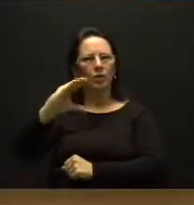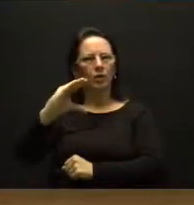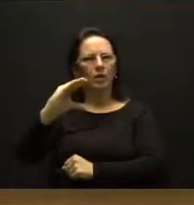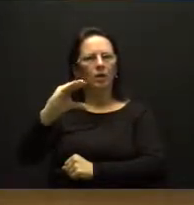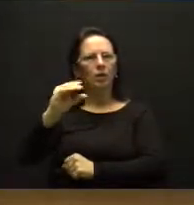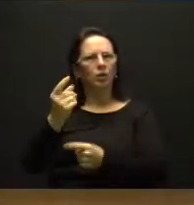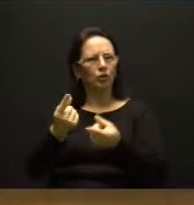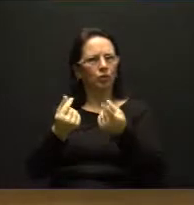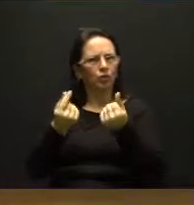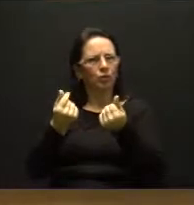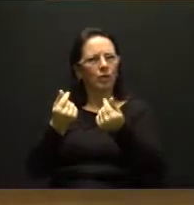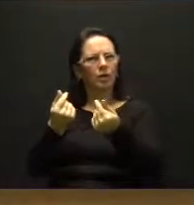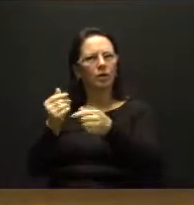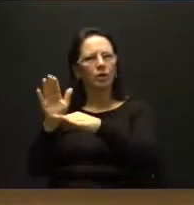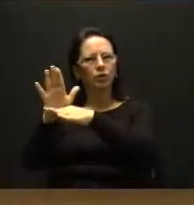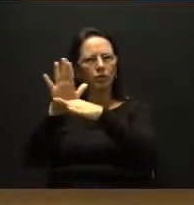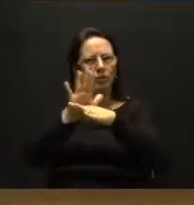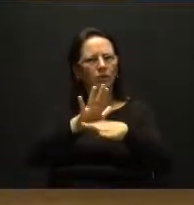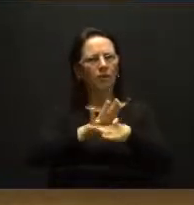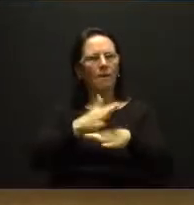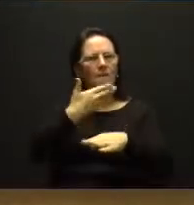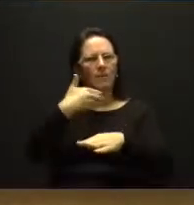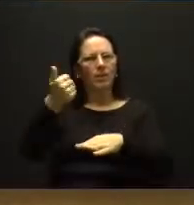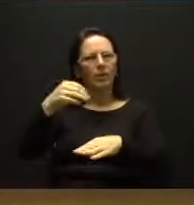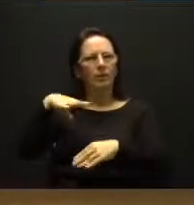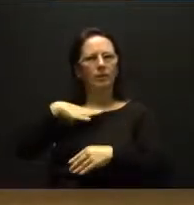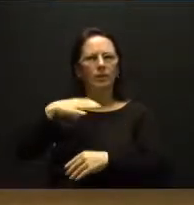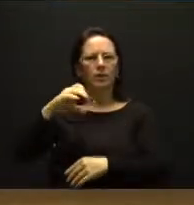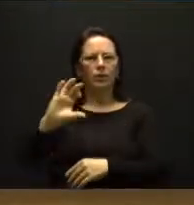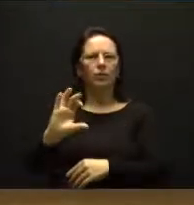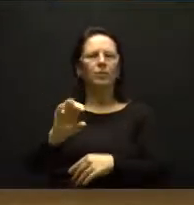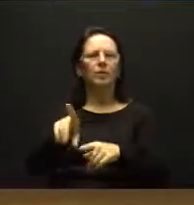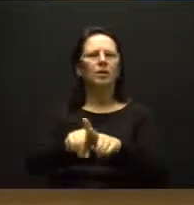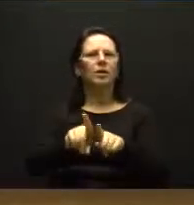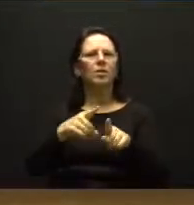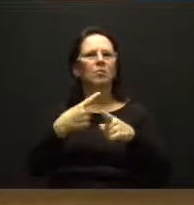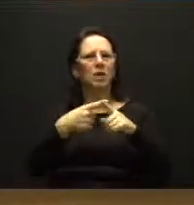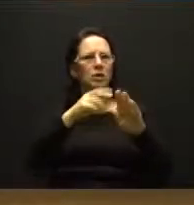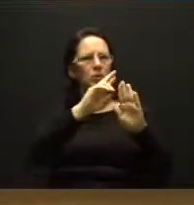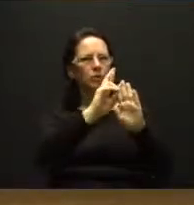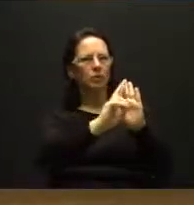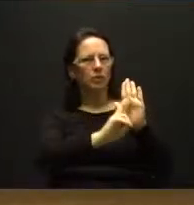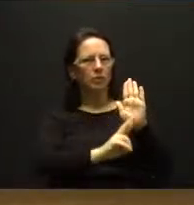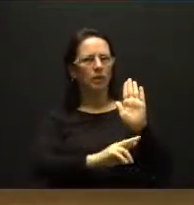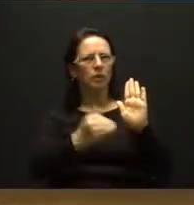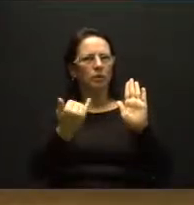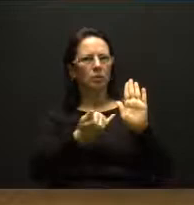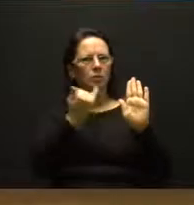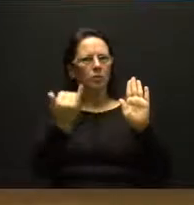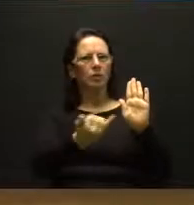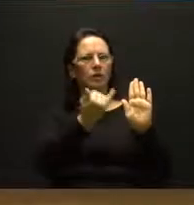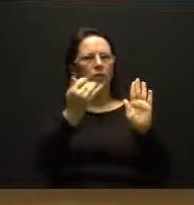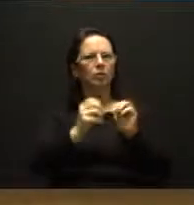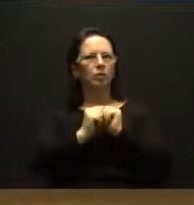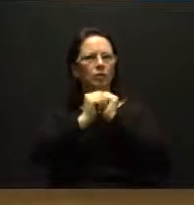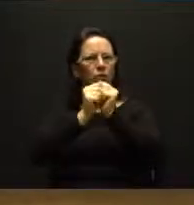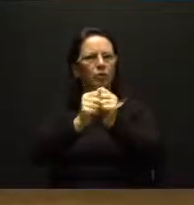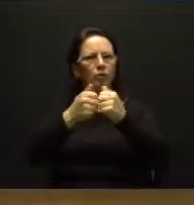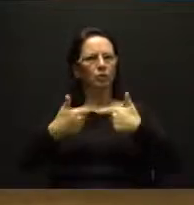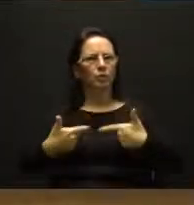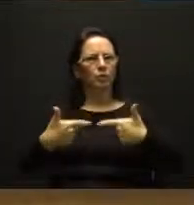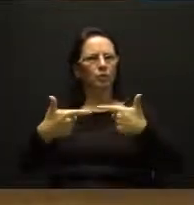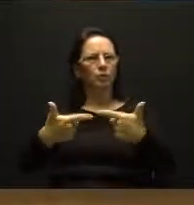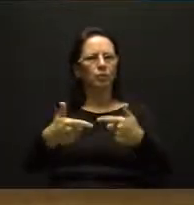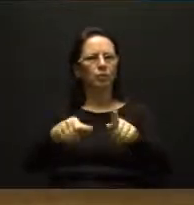coisas novidades mas o requerimento de vossa excelência tem extrema importância e com certeza estaremos juntos nessa batalha para